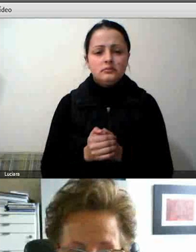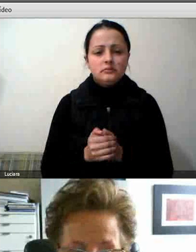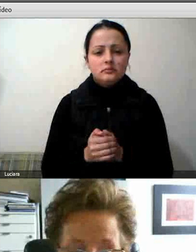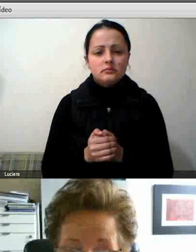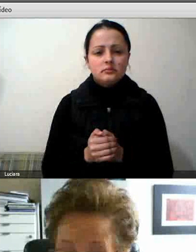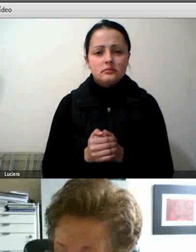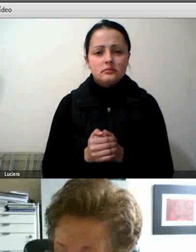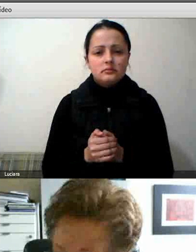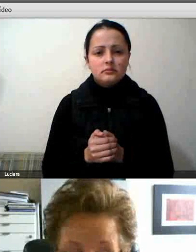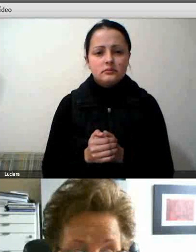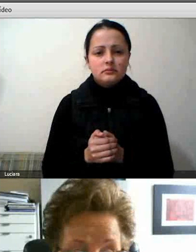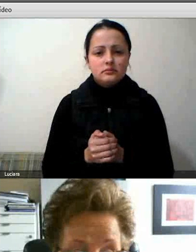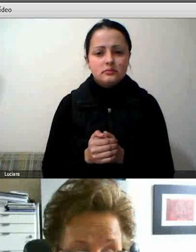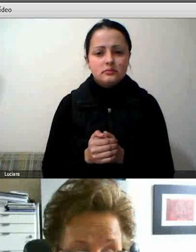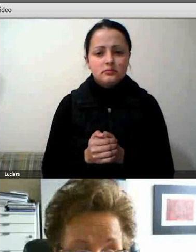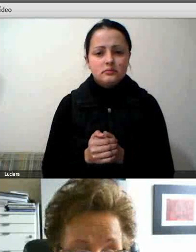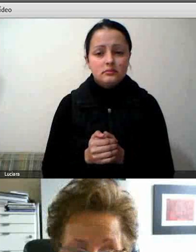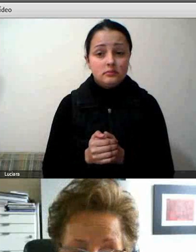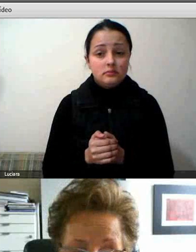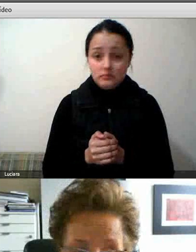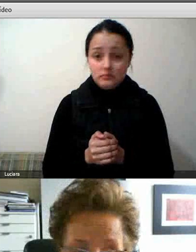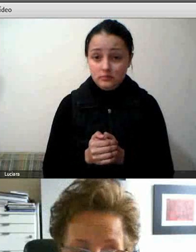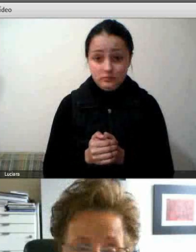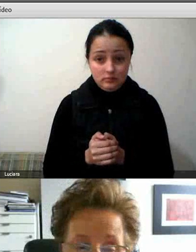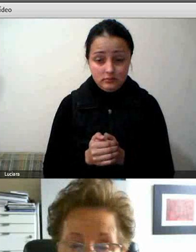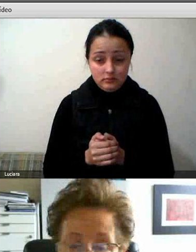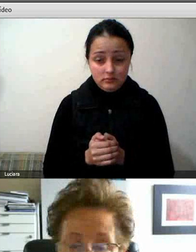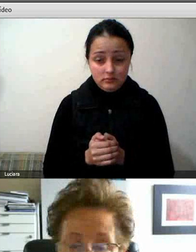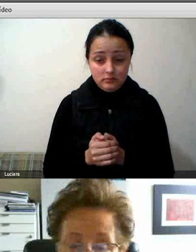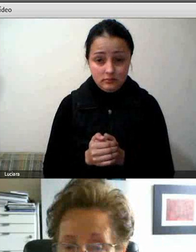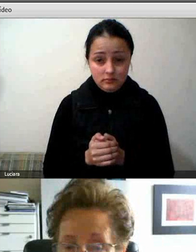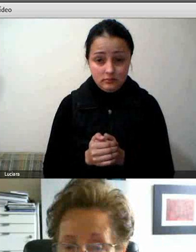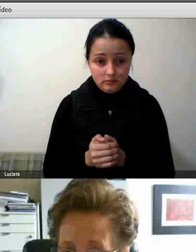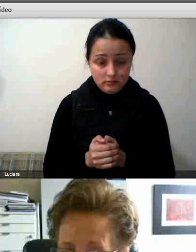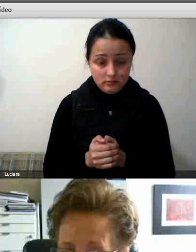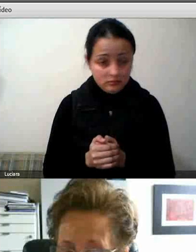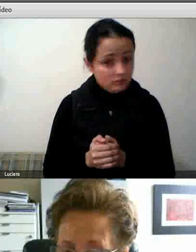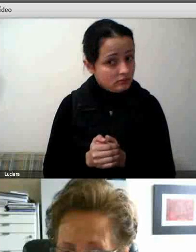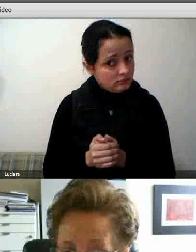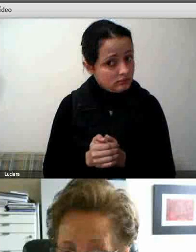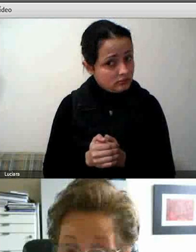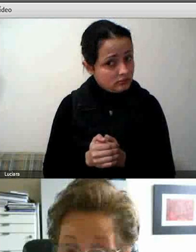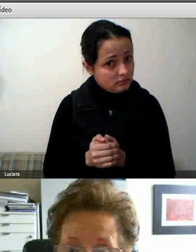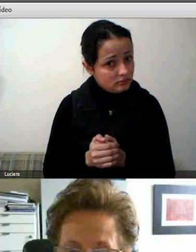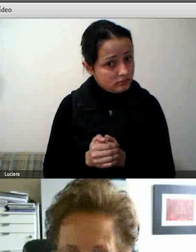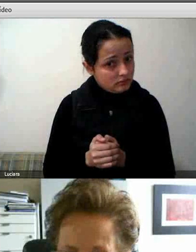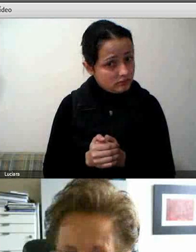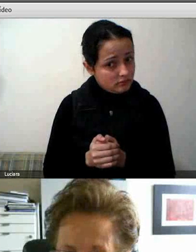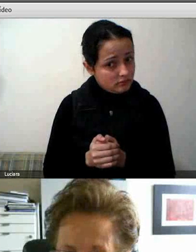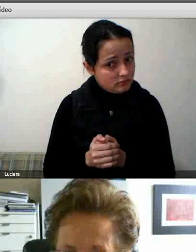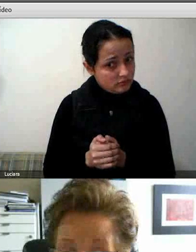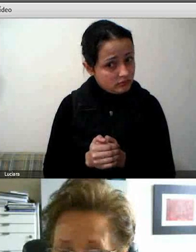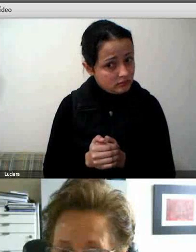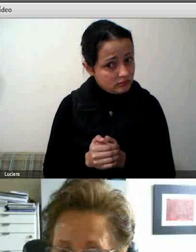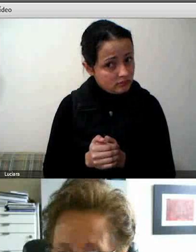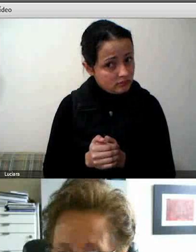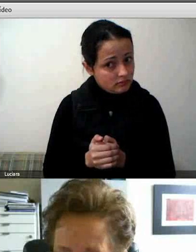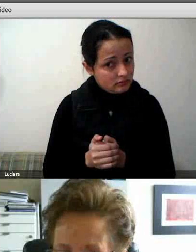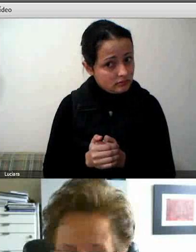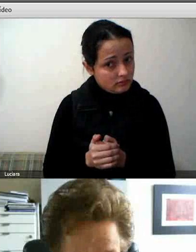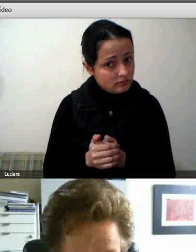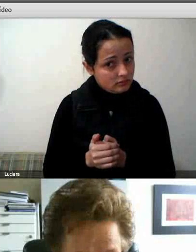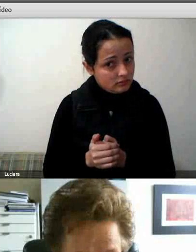Então, no momento em que a gente tem essa proposta de currículo, essa abertura